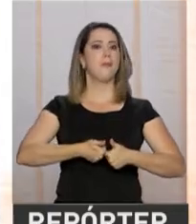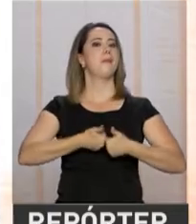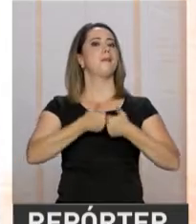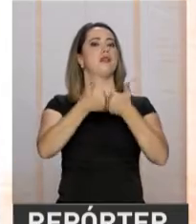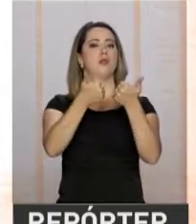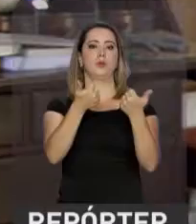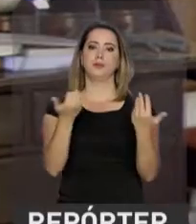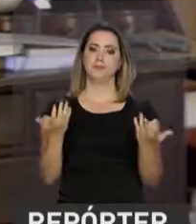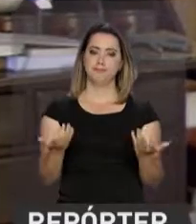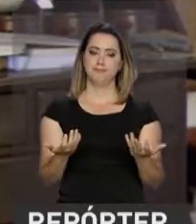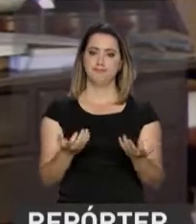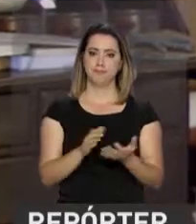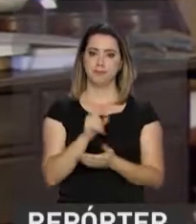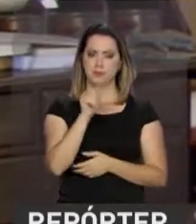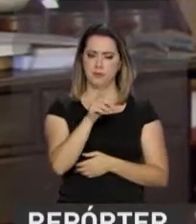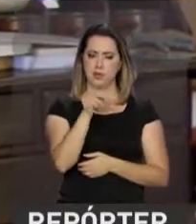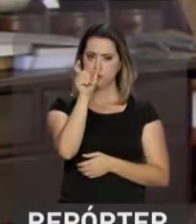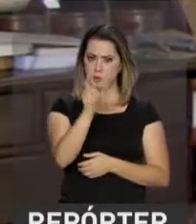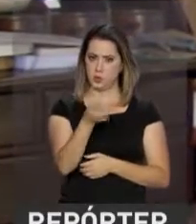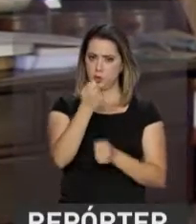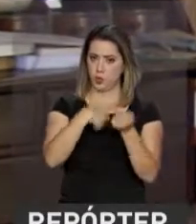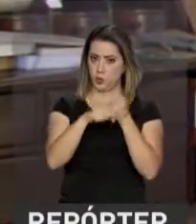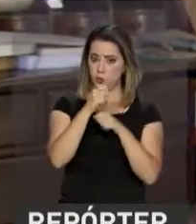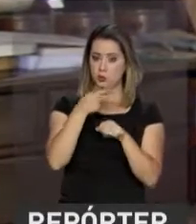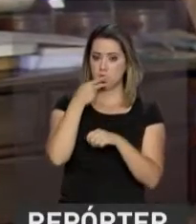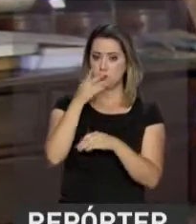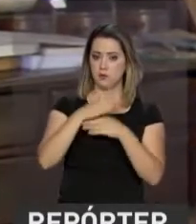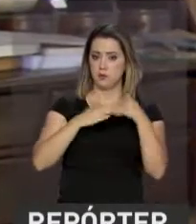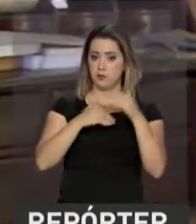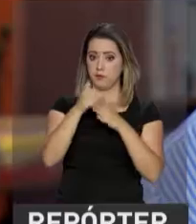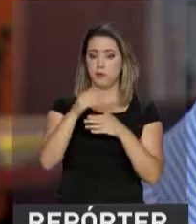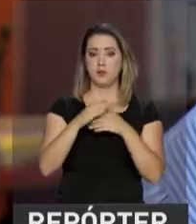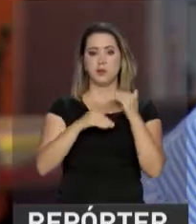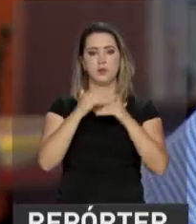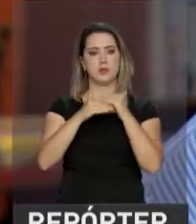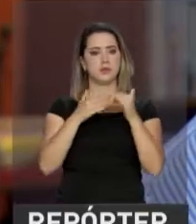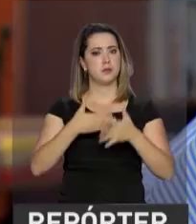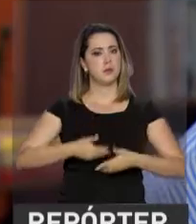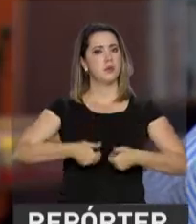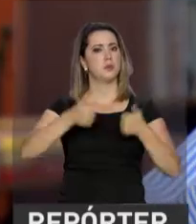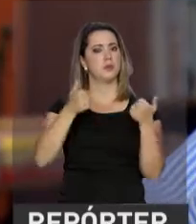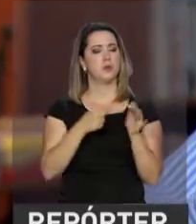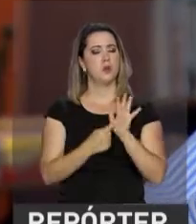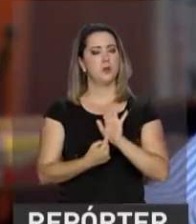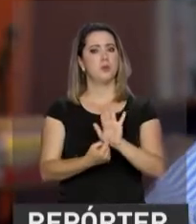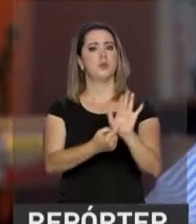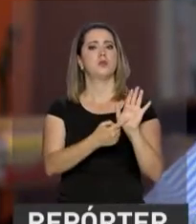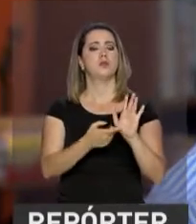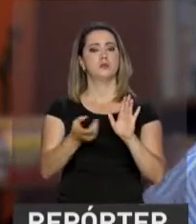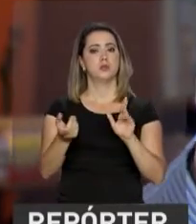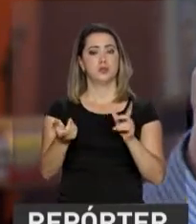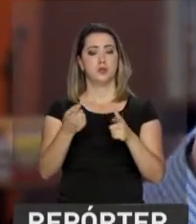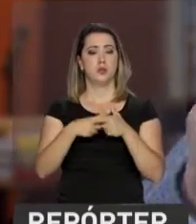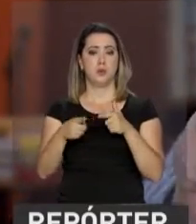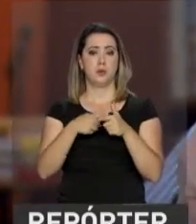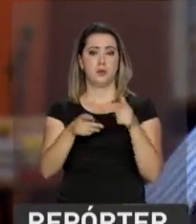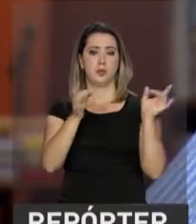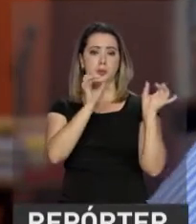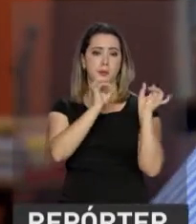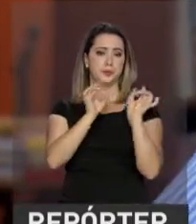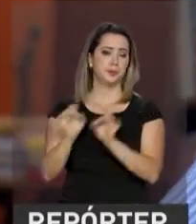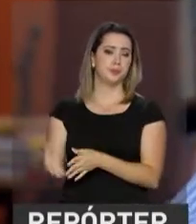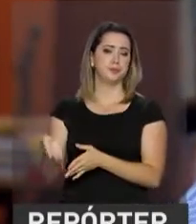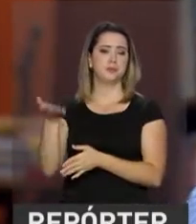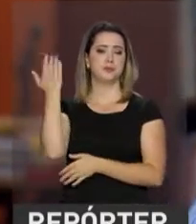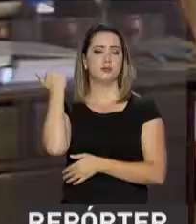tendência de alta. Para este economista, o crescimento foi maior que o mercado esperava. Uma amostra de que a recessão passa a ser vista